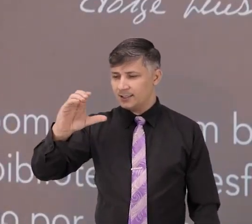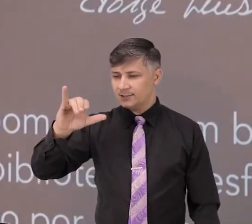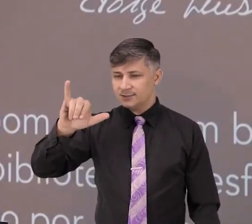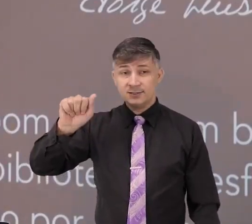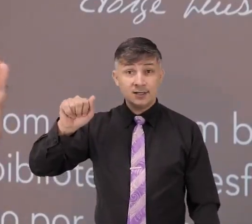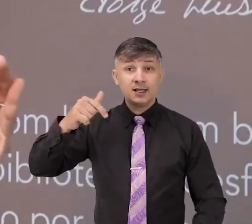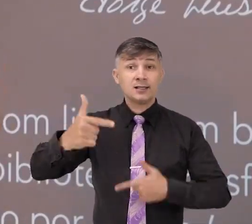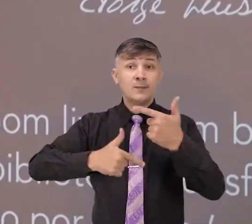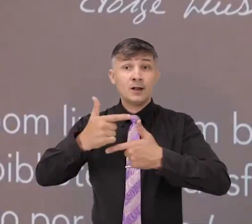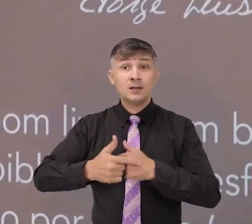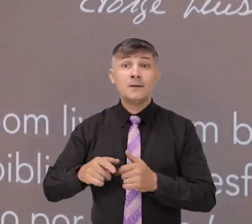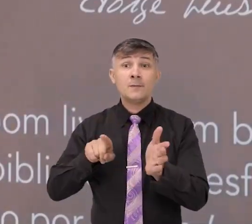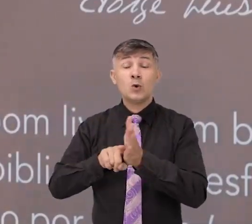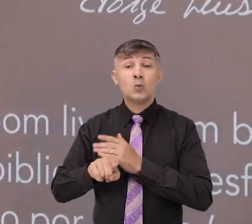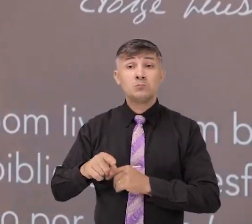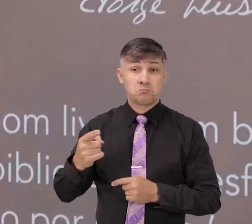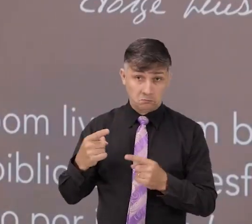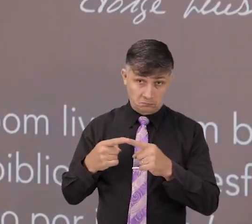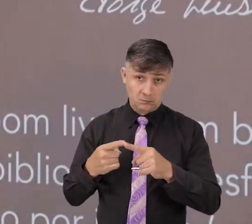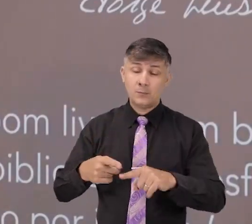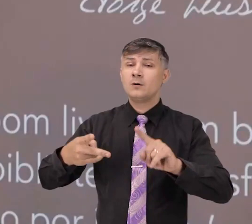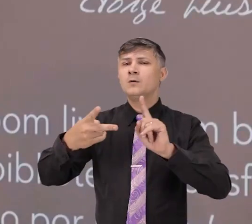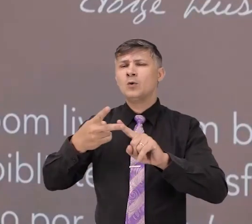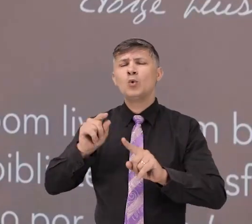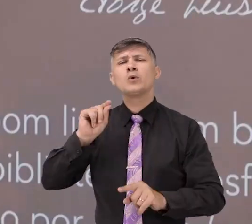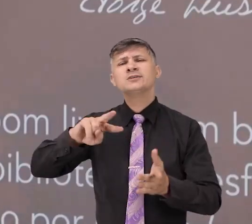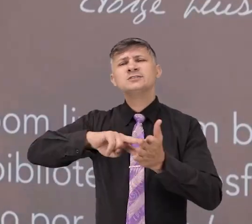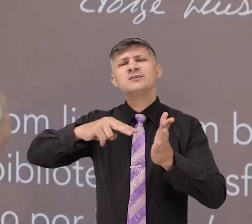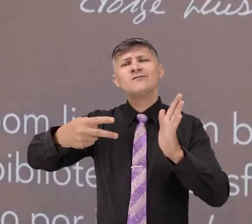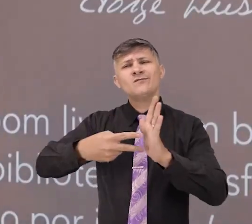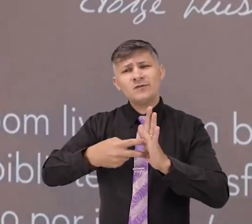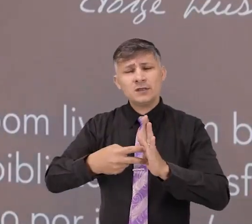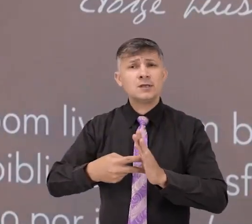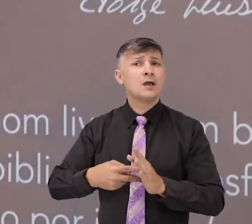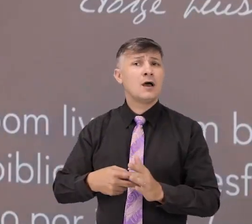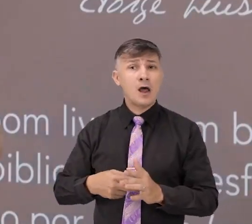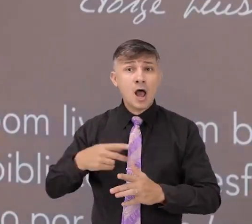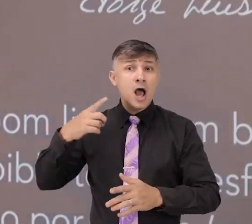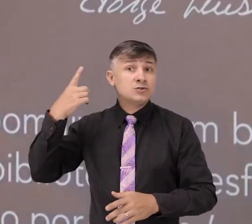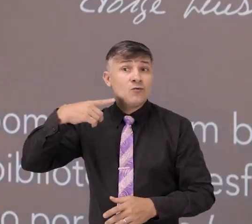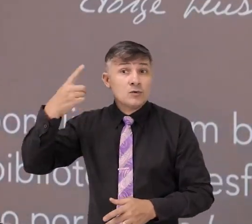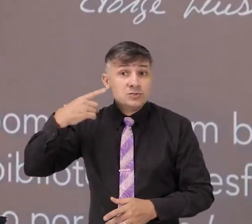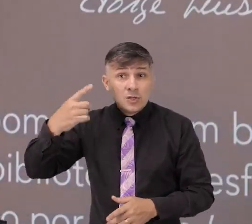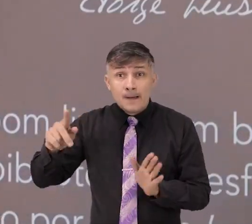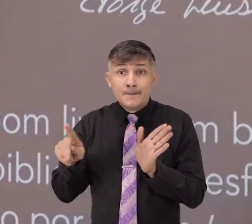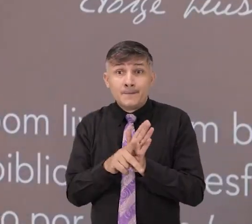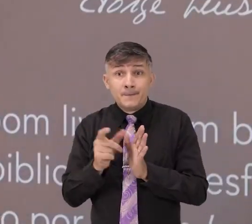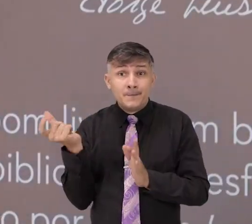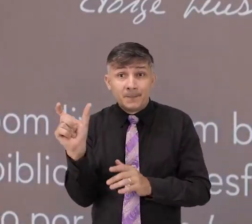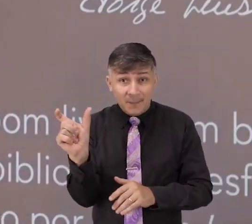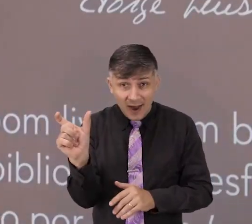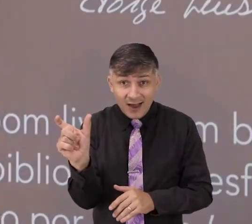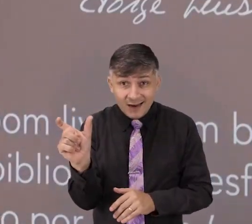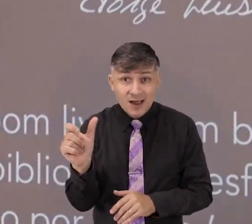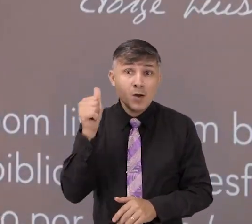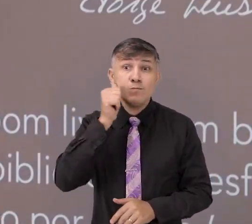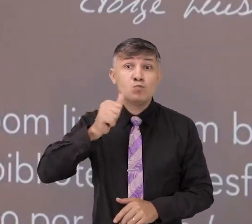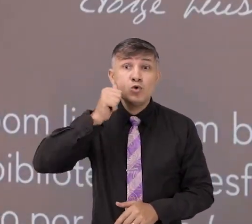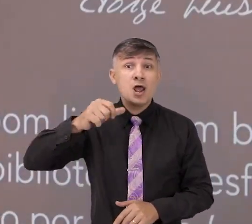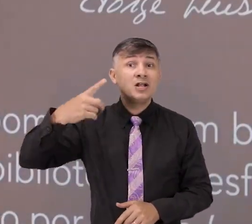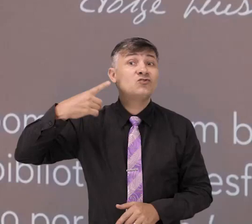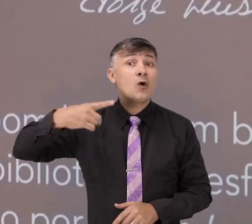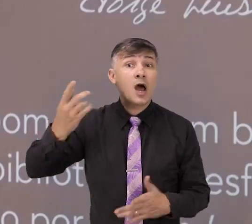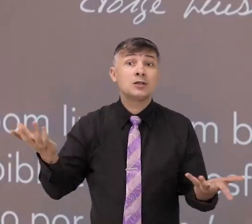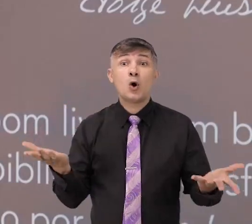advocacia trabalhista hoje? E a segunda pergunta é, o que é a advocacia para as mulheres advogadas hoje? São